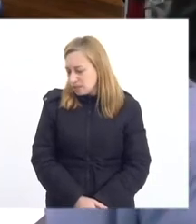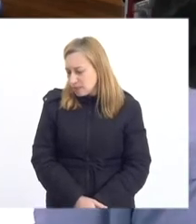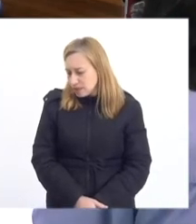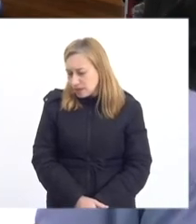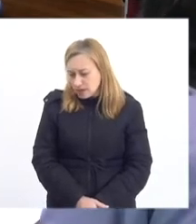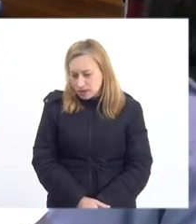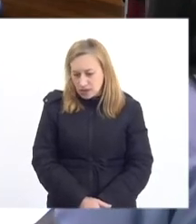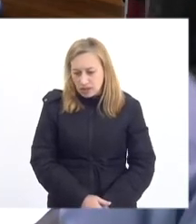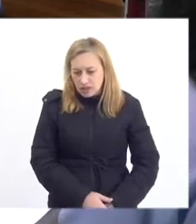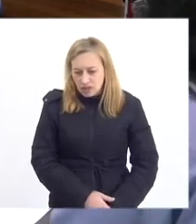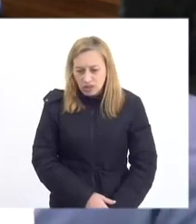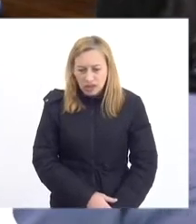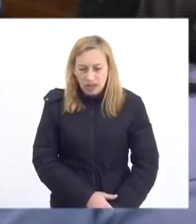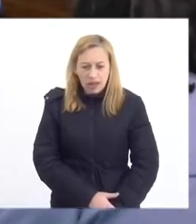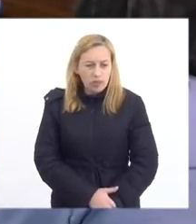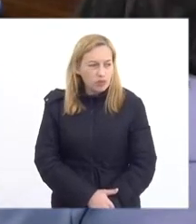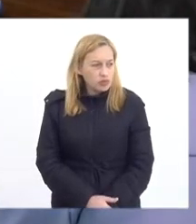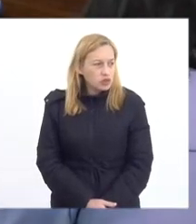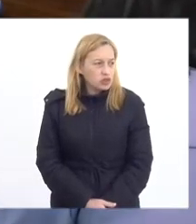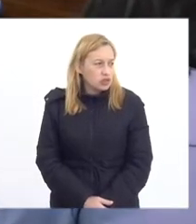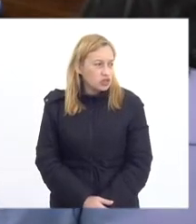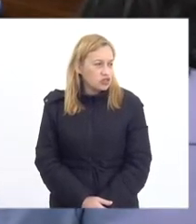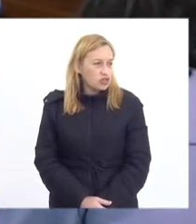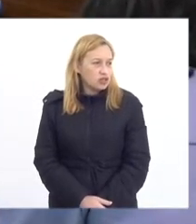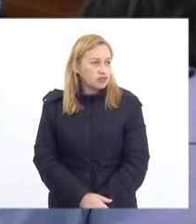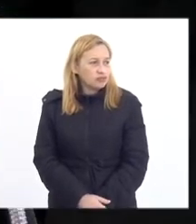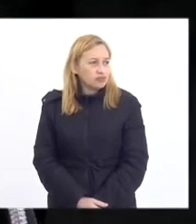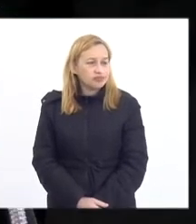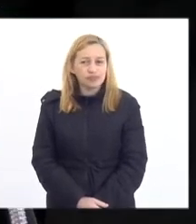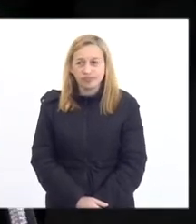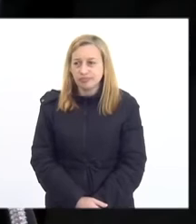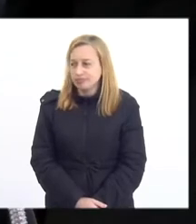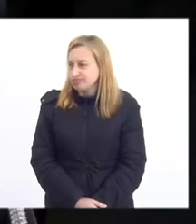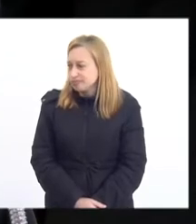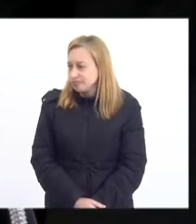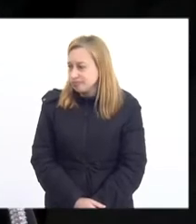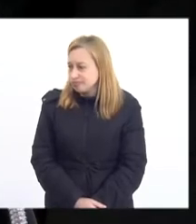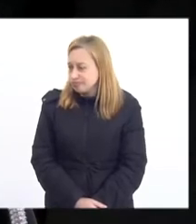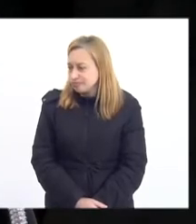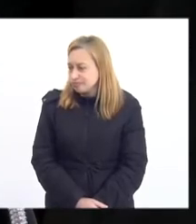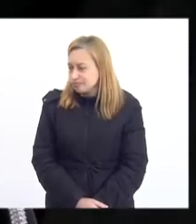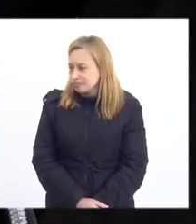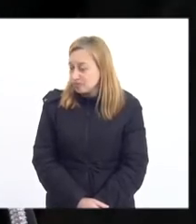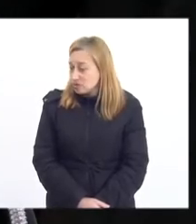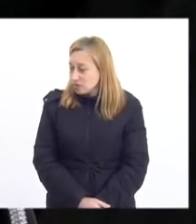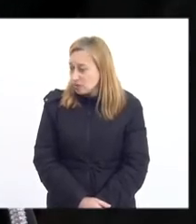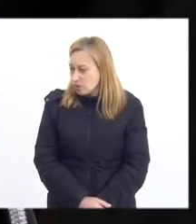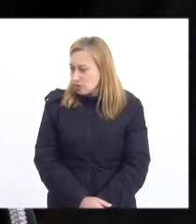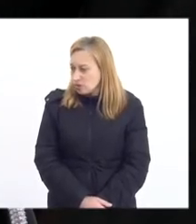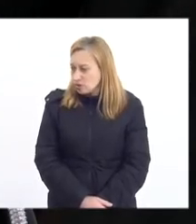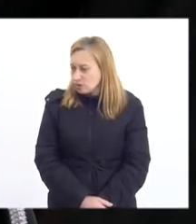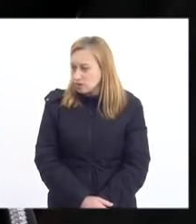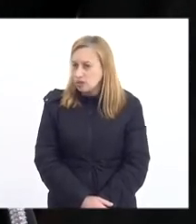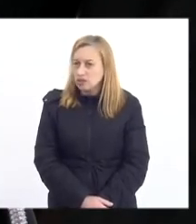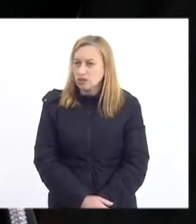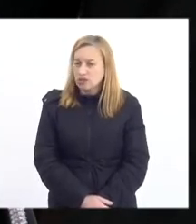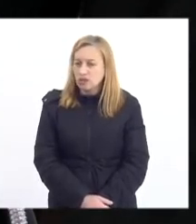Bom, então tá bem. Então, se não está na pauta, foi da CCJ. Porque teve um projeto desse,